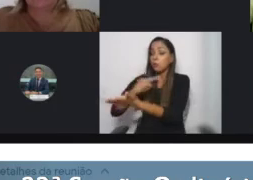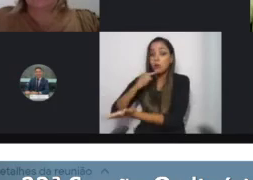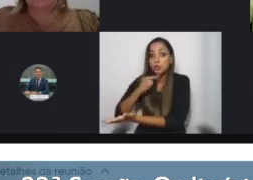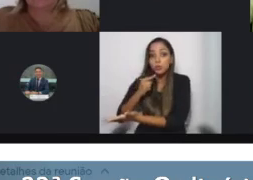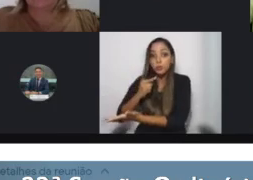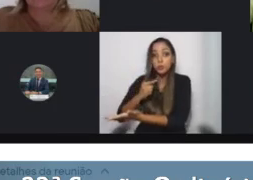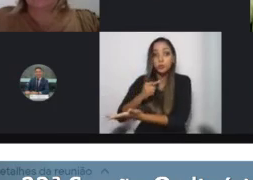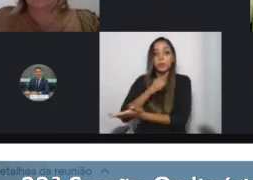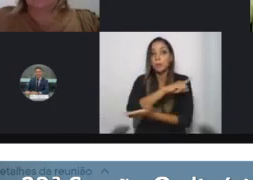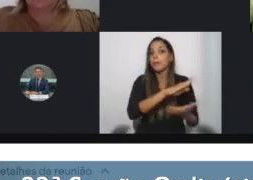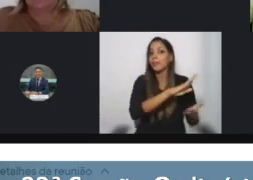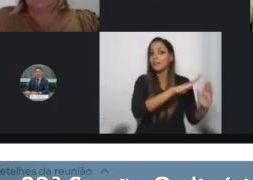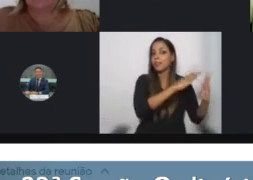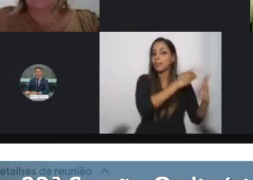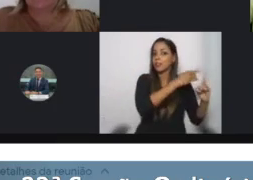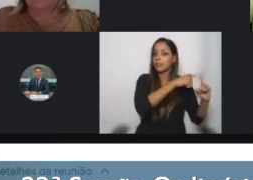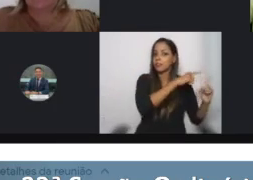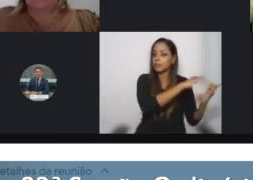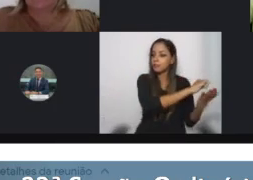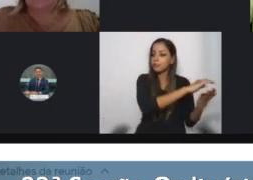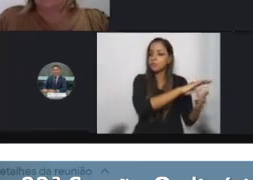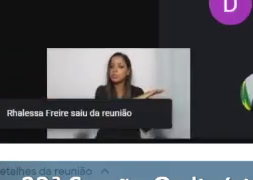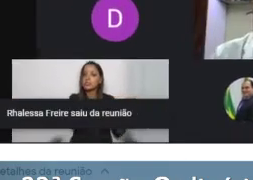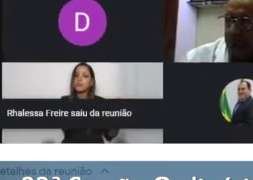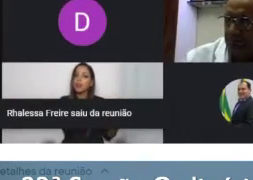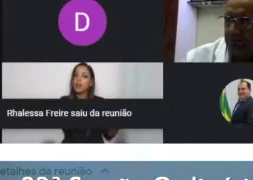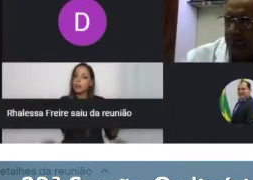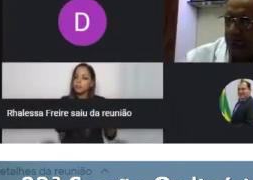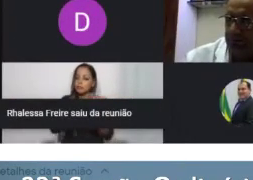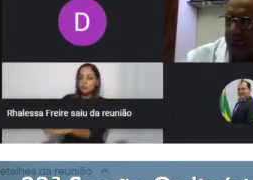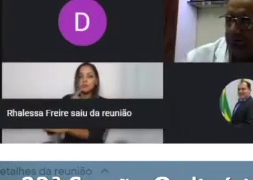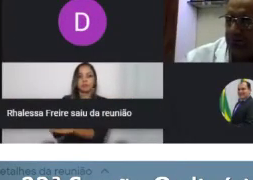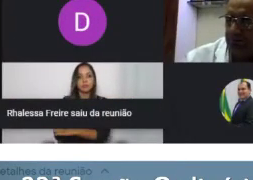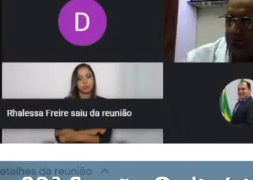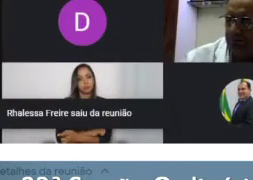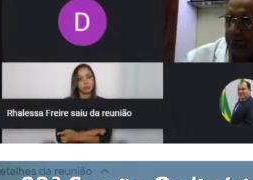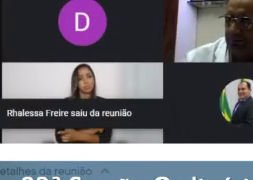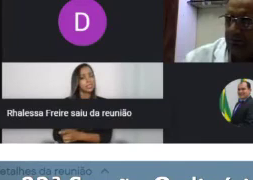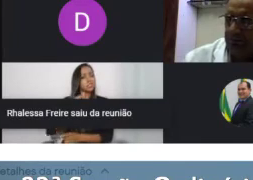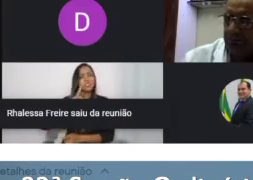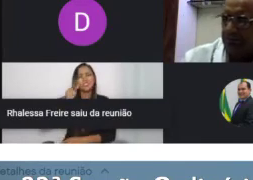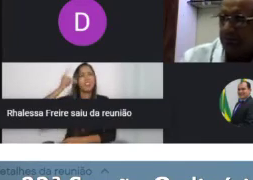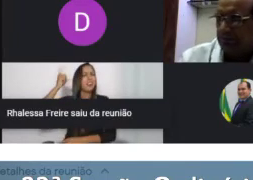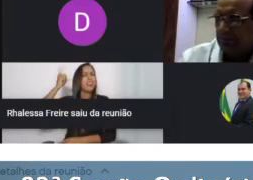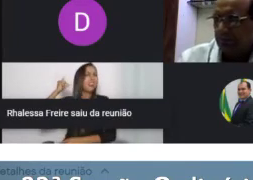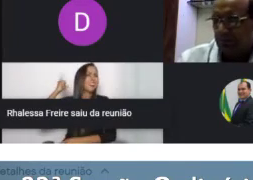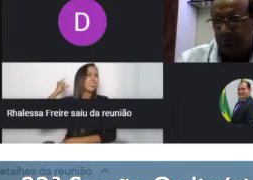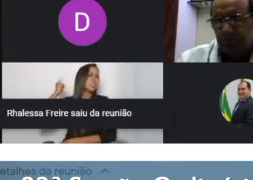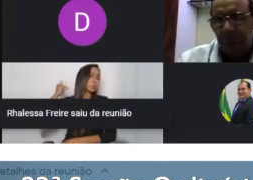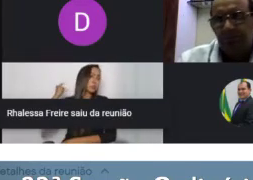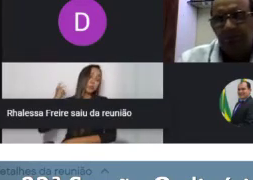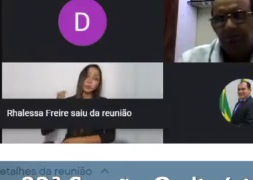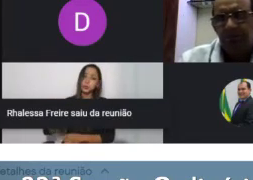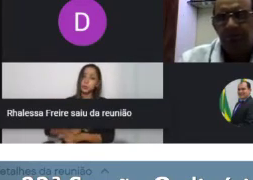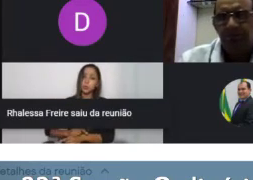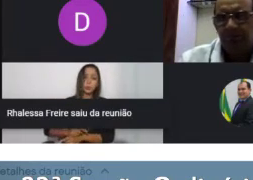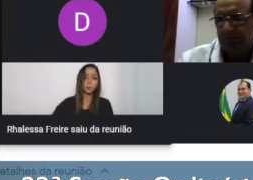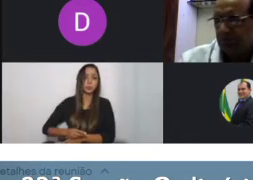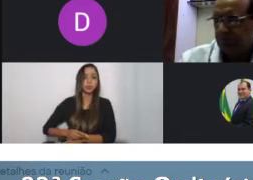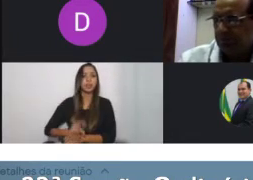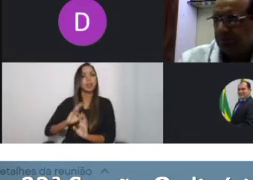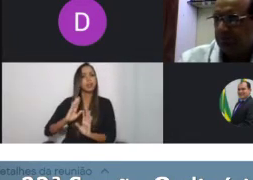surgimento da igreja, a igreja tem esse papel. Então, para que não se confunda, a gente não está dizendo aqui que a fé das pessoas está lá na igreja.